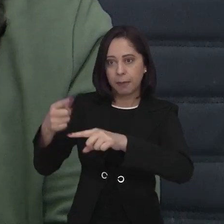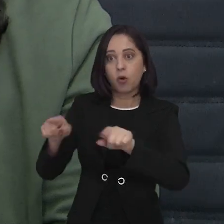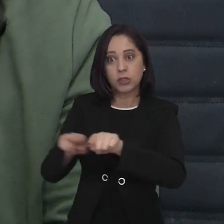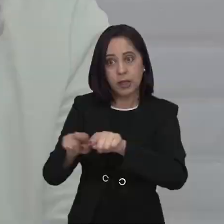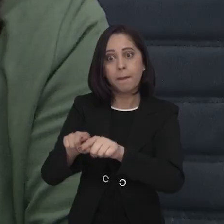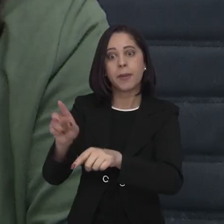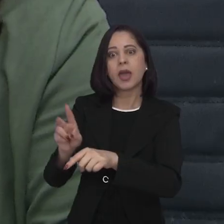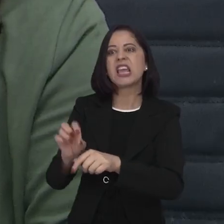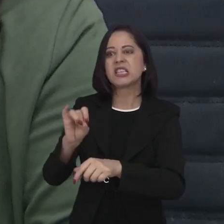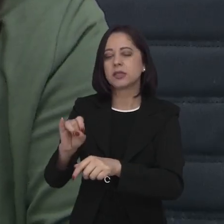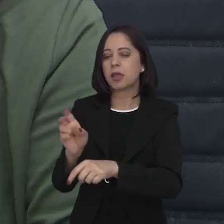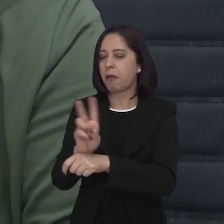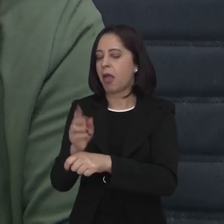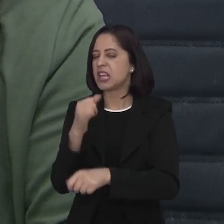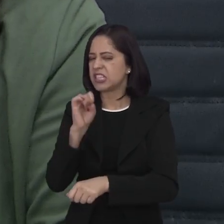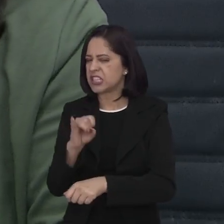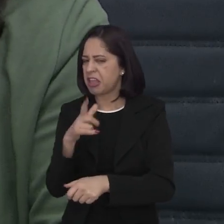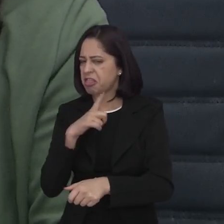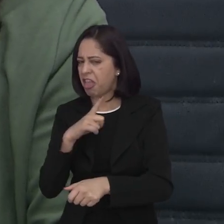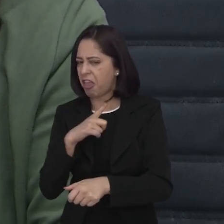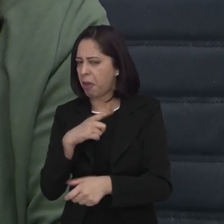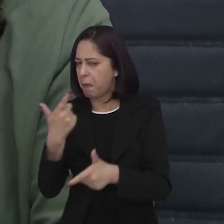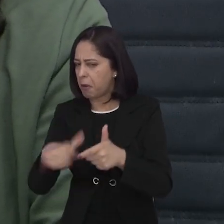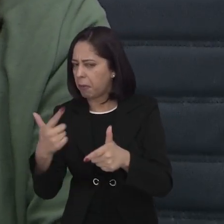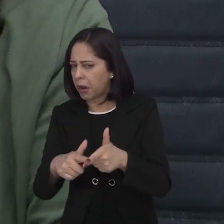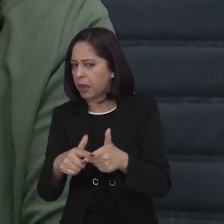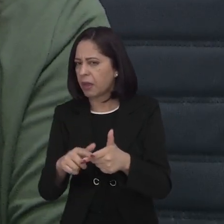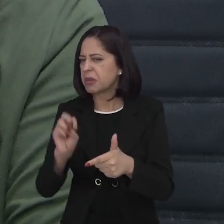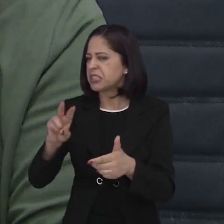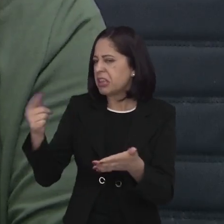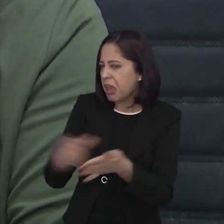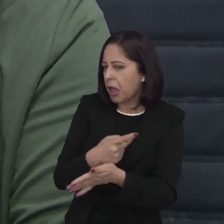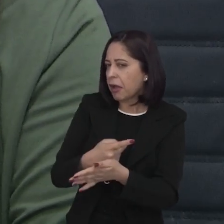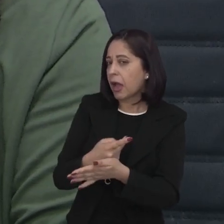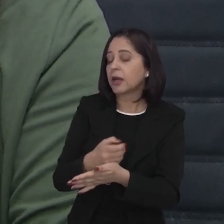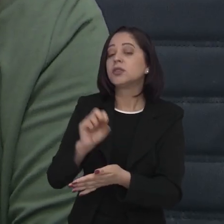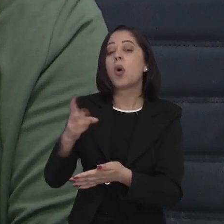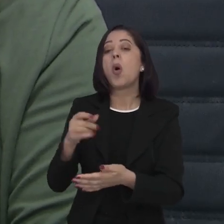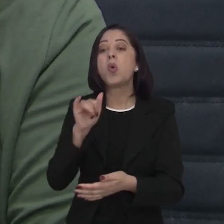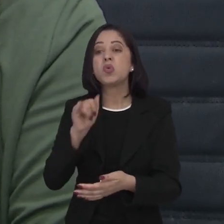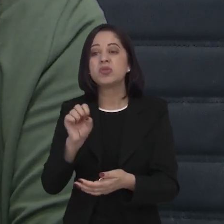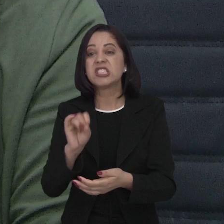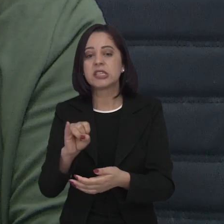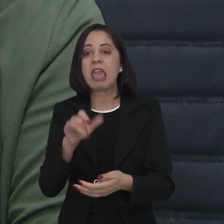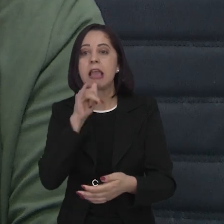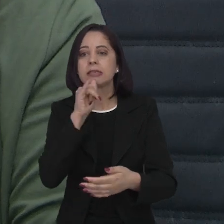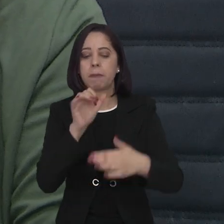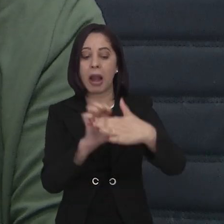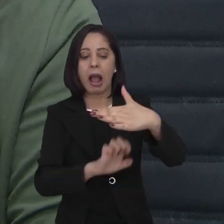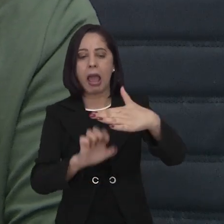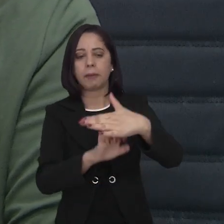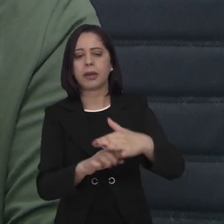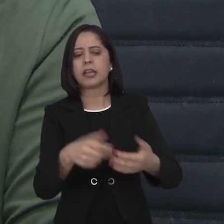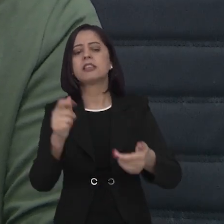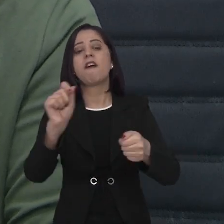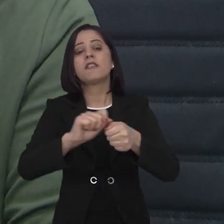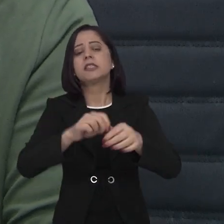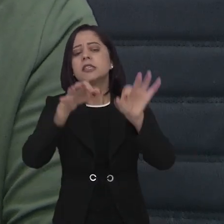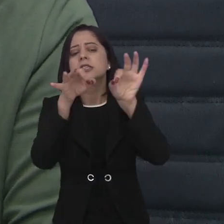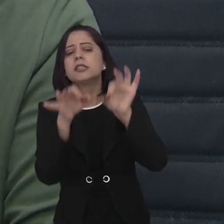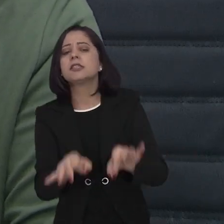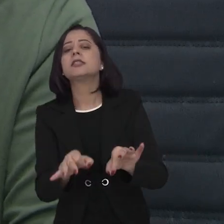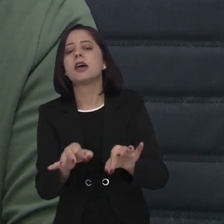fiscalizando, né, se não teve problema, se não teve erro e se aquele serviço está realmente a contento e